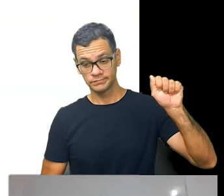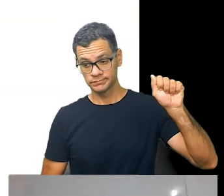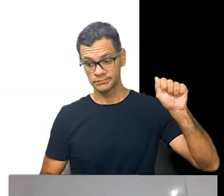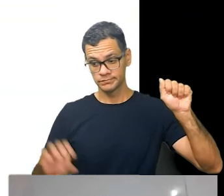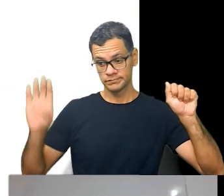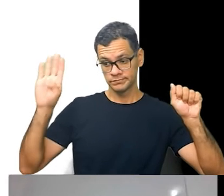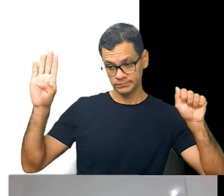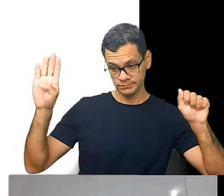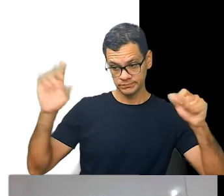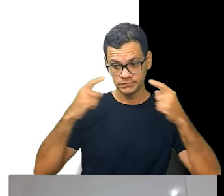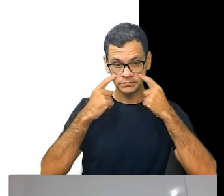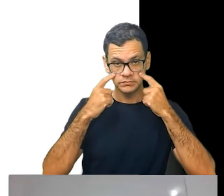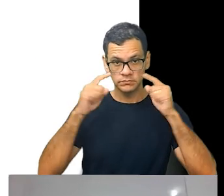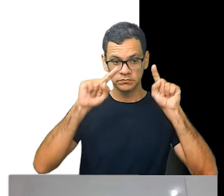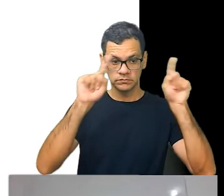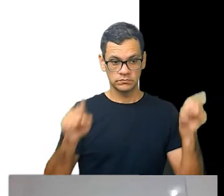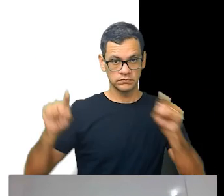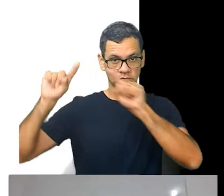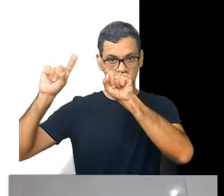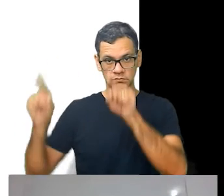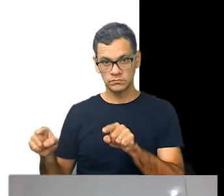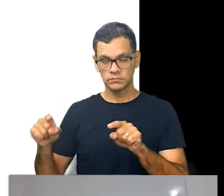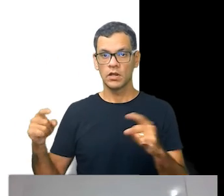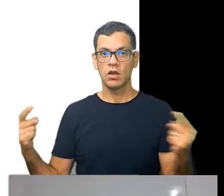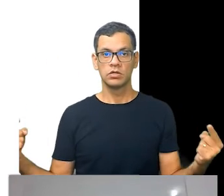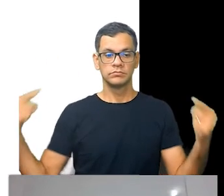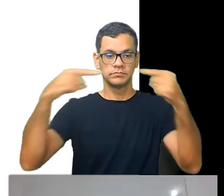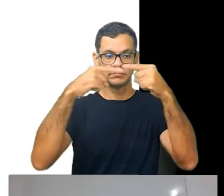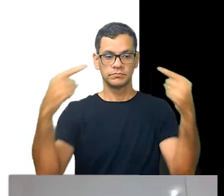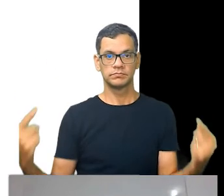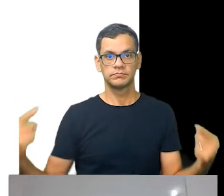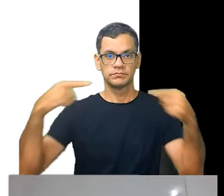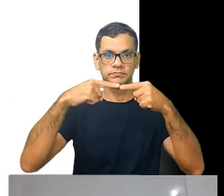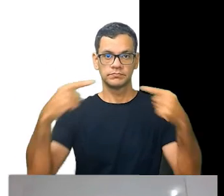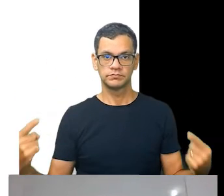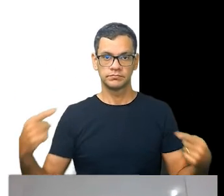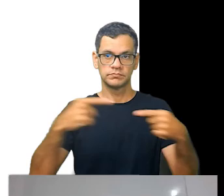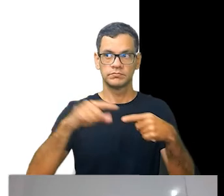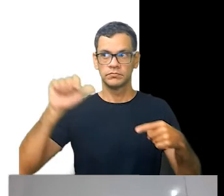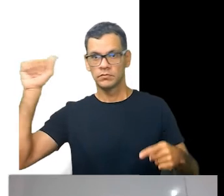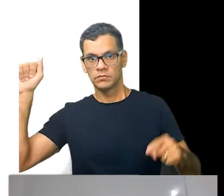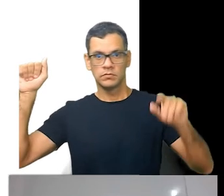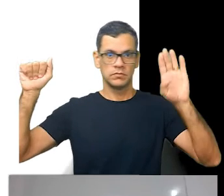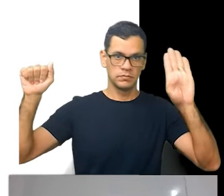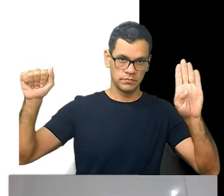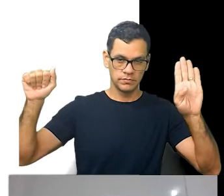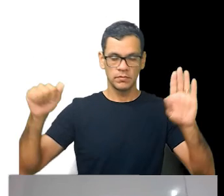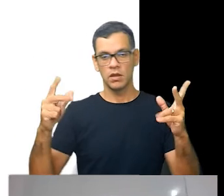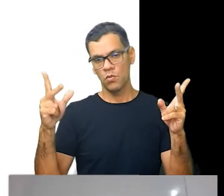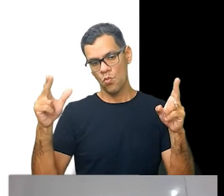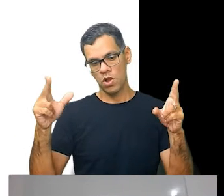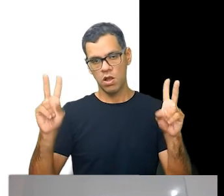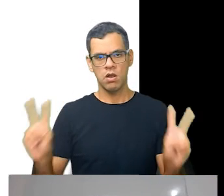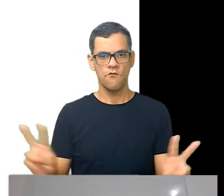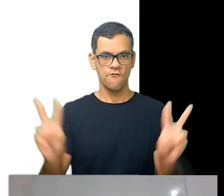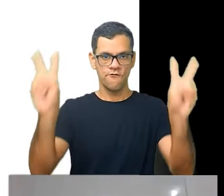Dados A, -4, -2, 0, 2, 4 e o B, 0, 2, 4, 6, 8. Associamos os elementos de A aos elementos